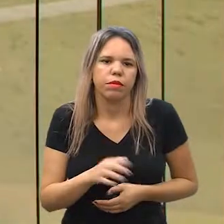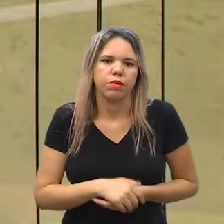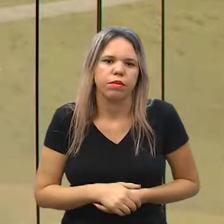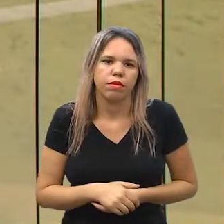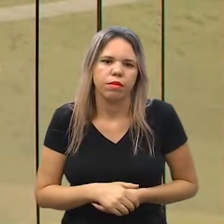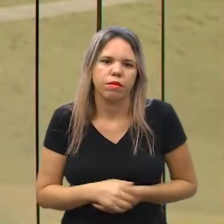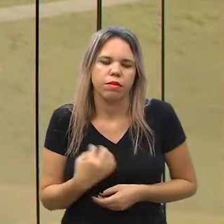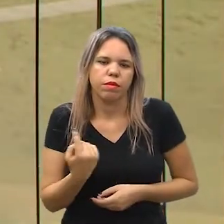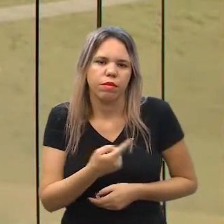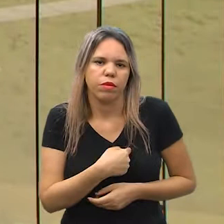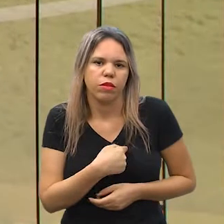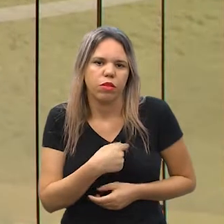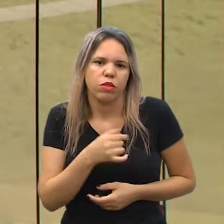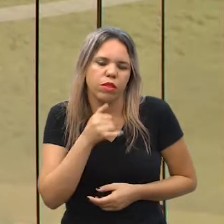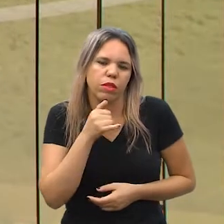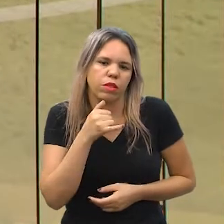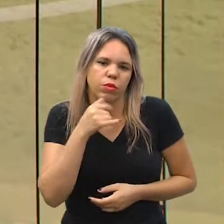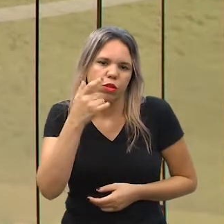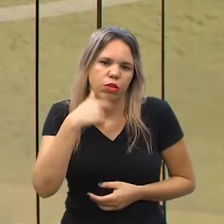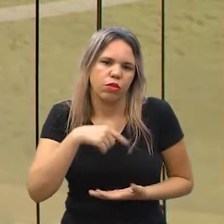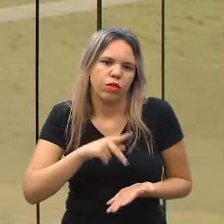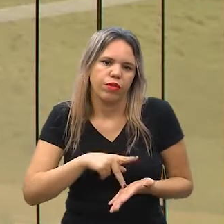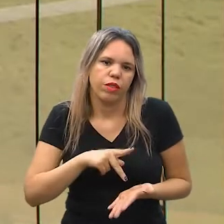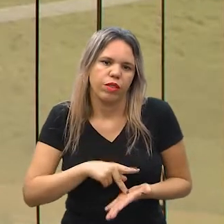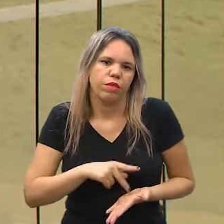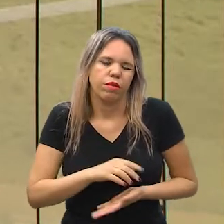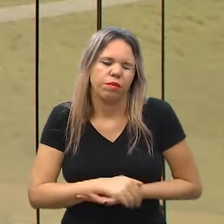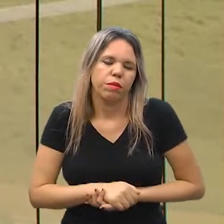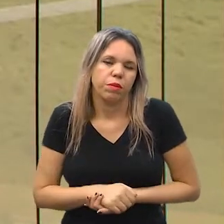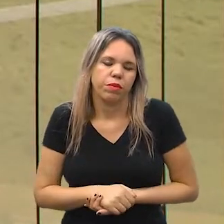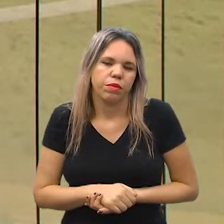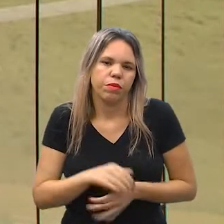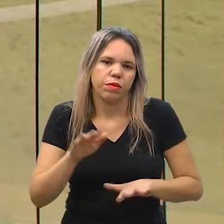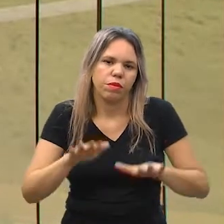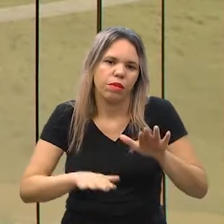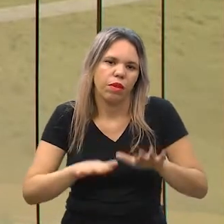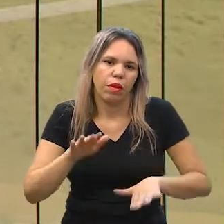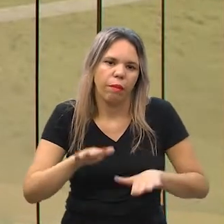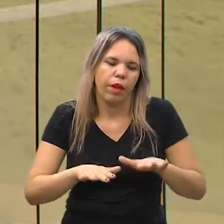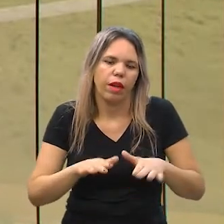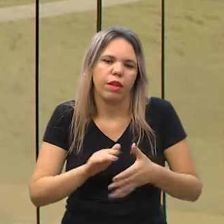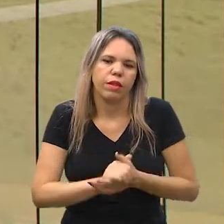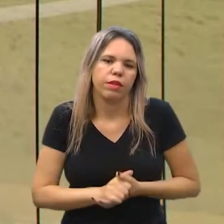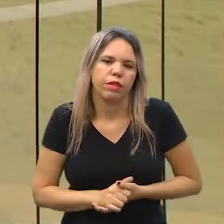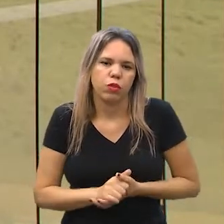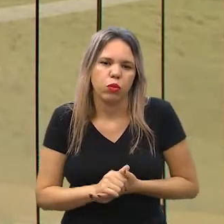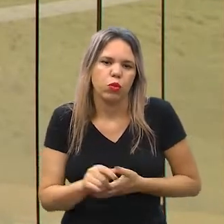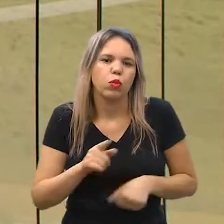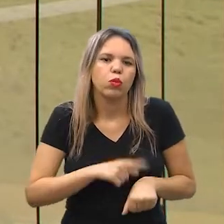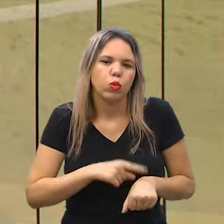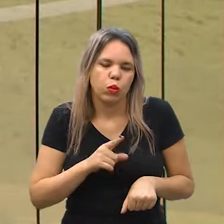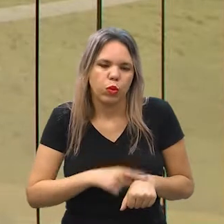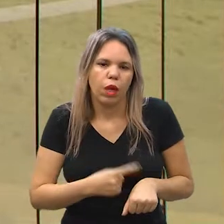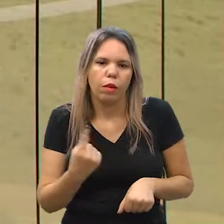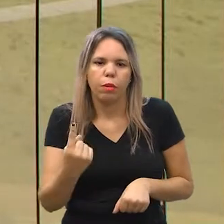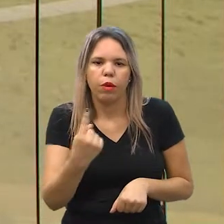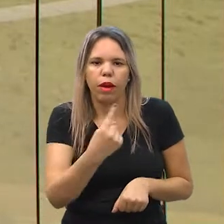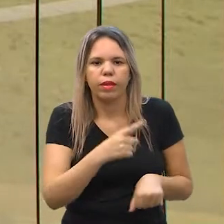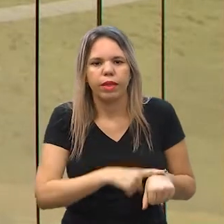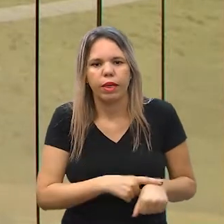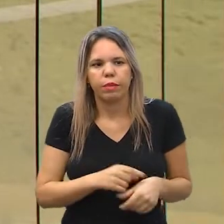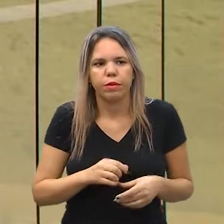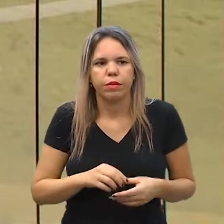Não, nós nunca, na verdade assim, depende muito do tempo, né, de